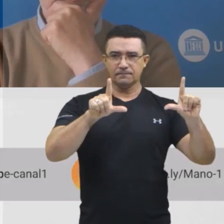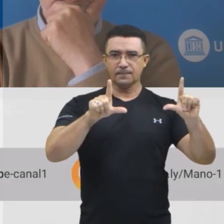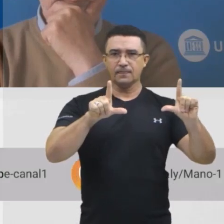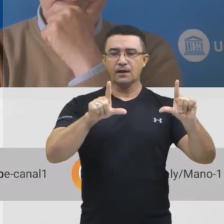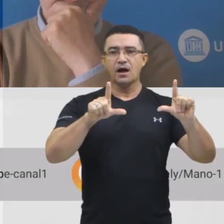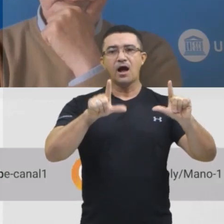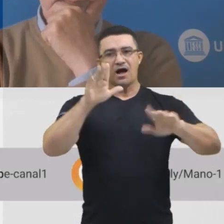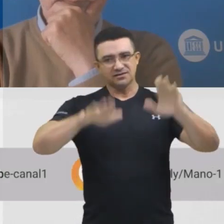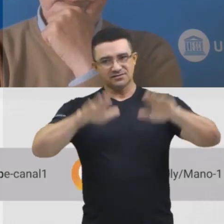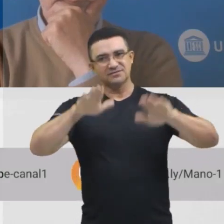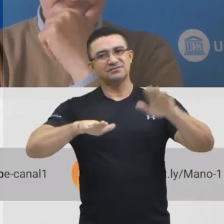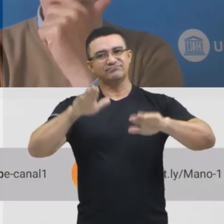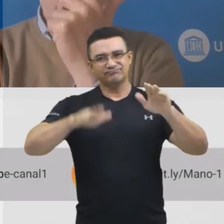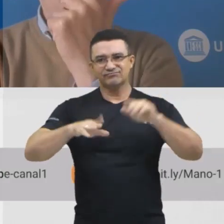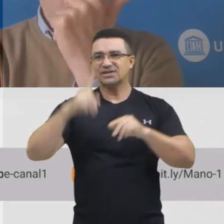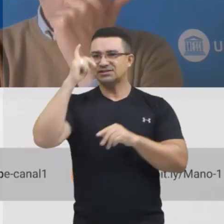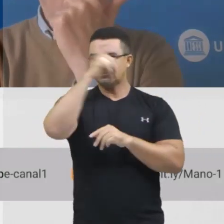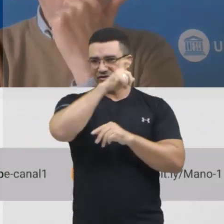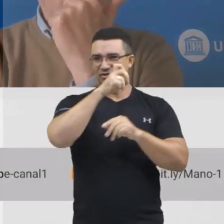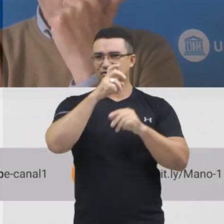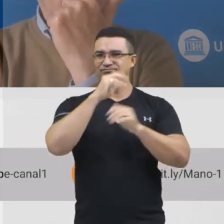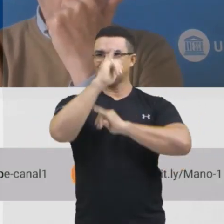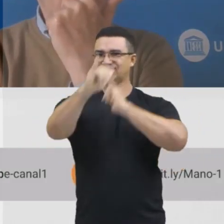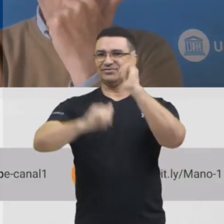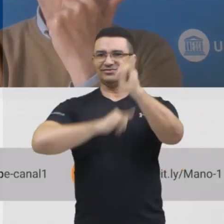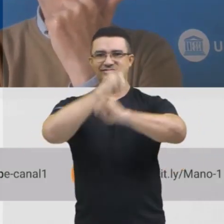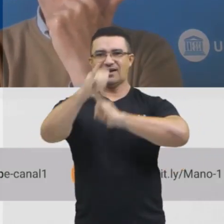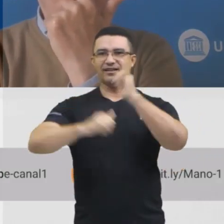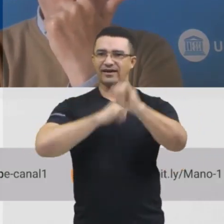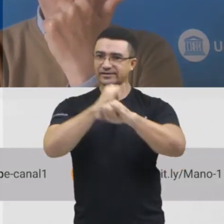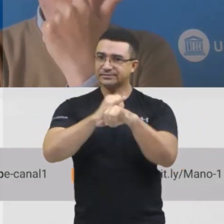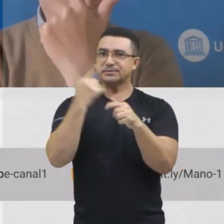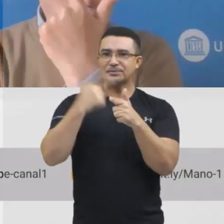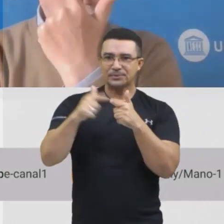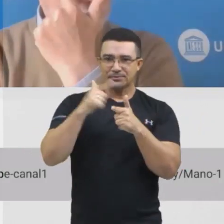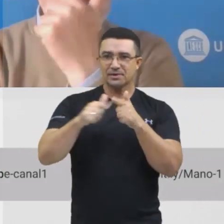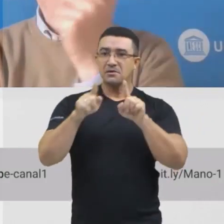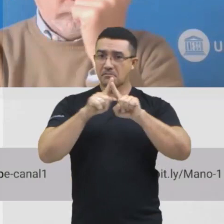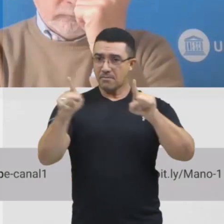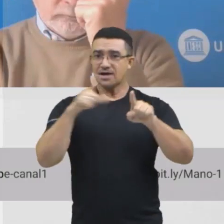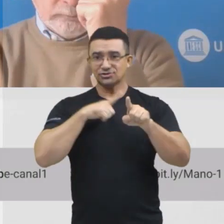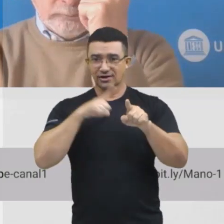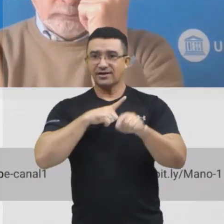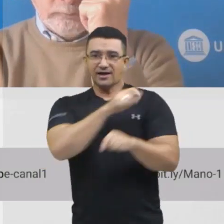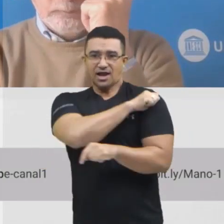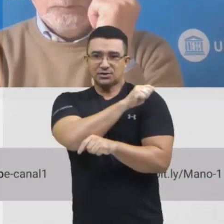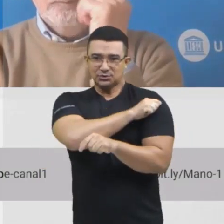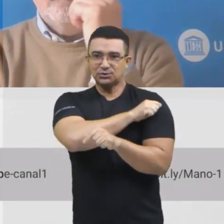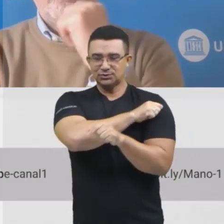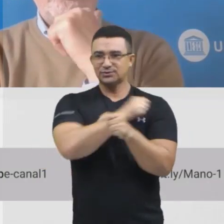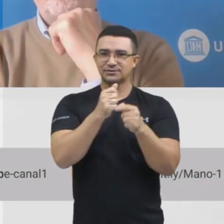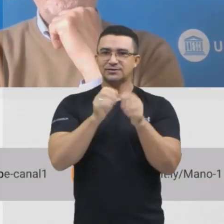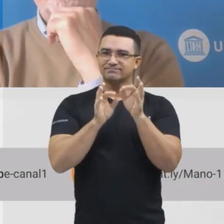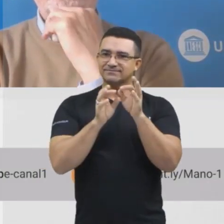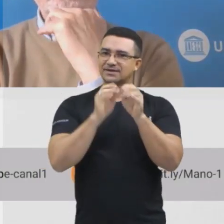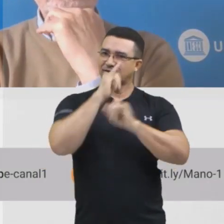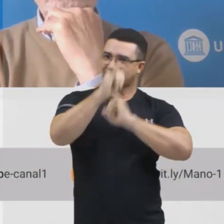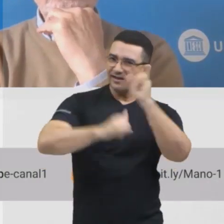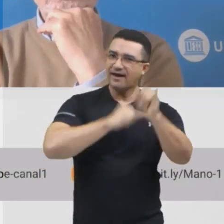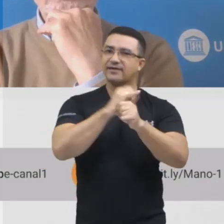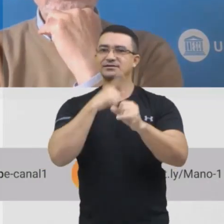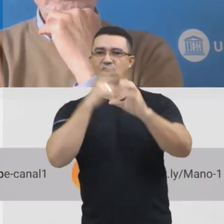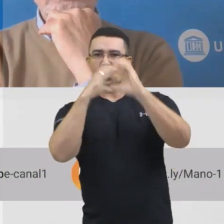da conexão da internet, mas mesmo assim a gente ainda tem alunos conectados em redes sociais, eles se comunicam. Então,